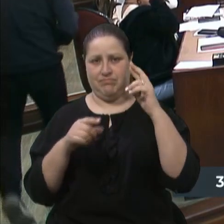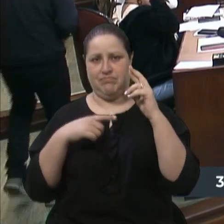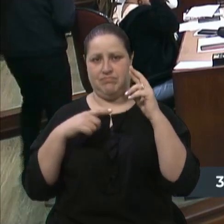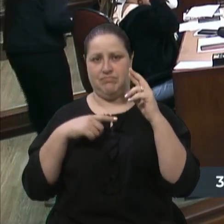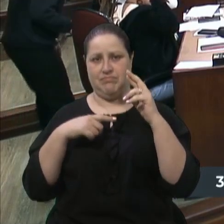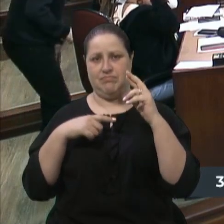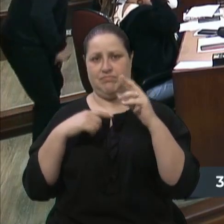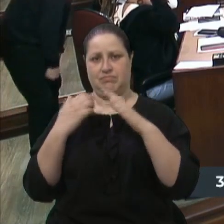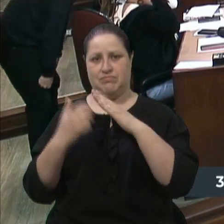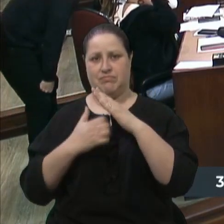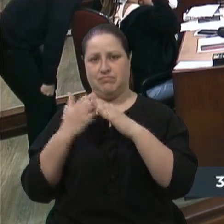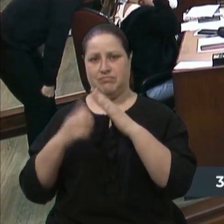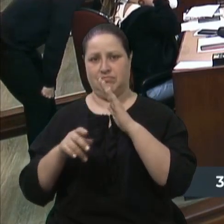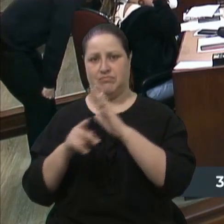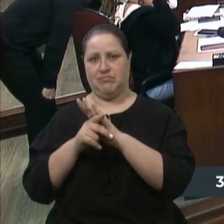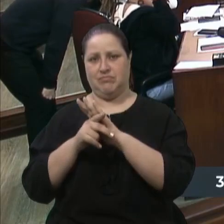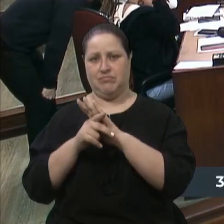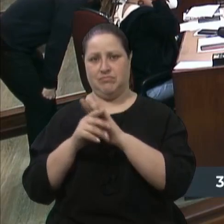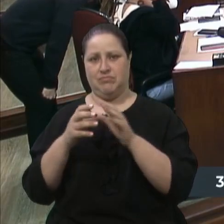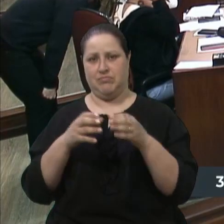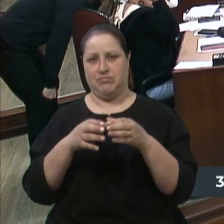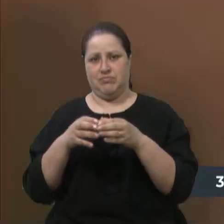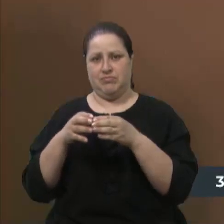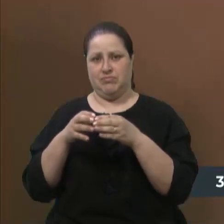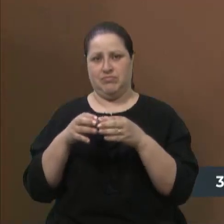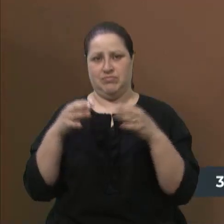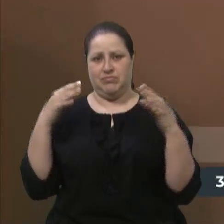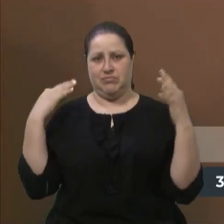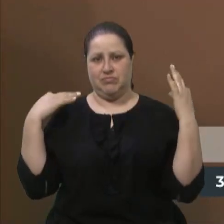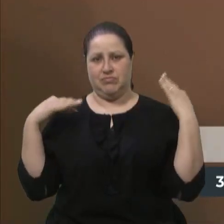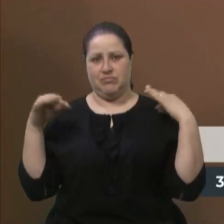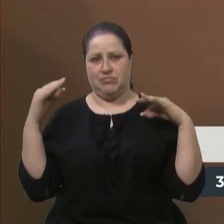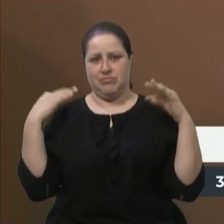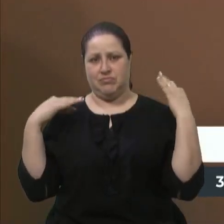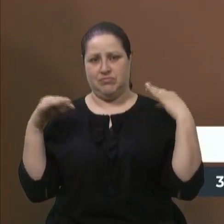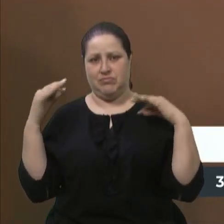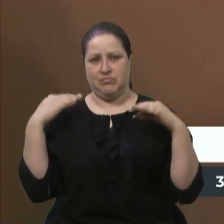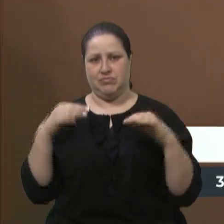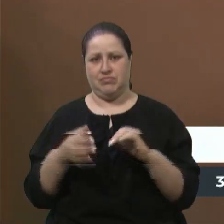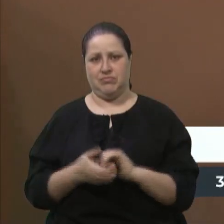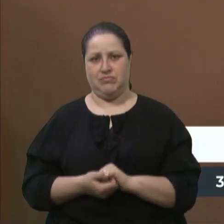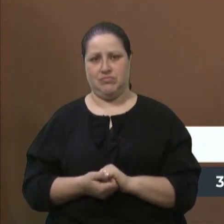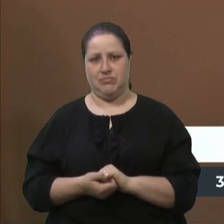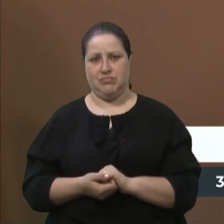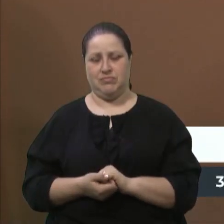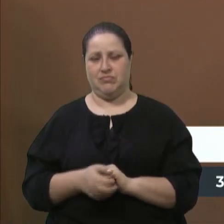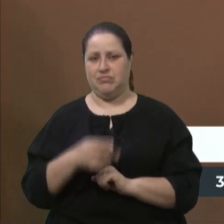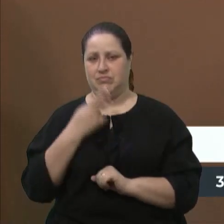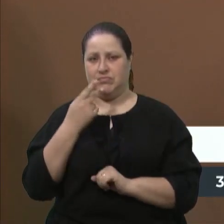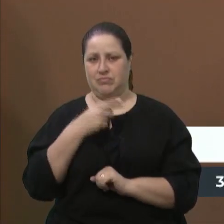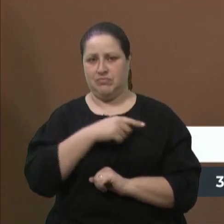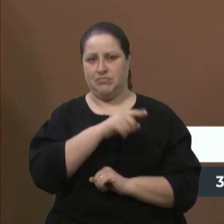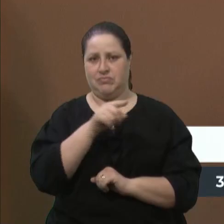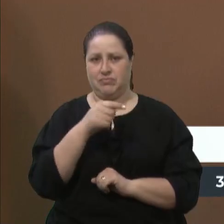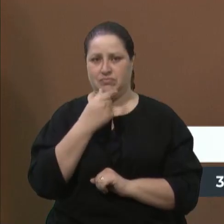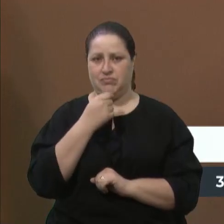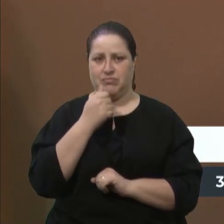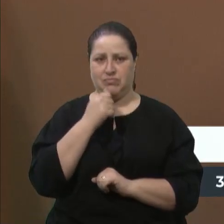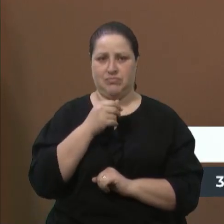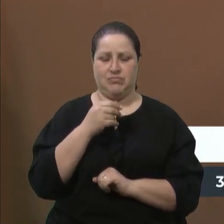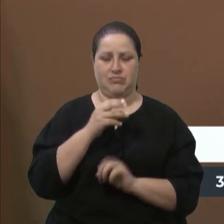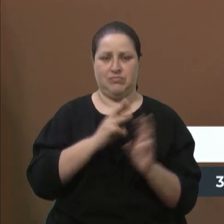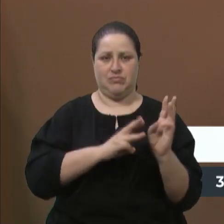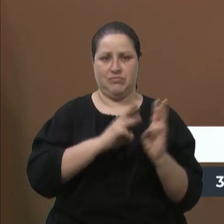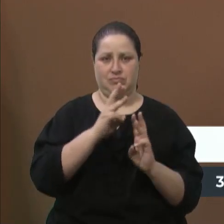de turismo e dizer para o senhor diz a senhora Bandeiras né o nosso muito